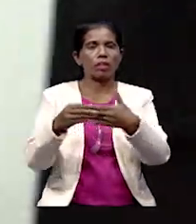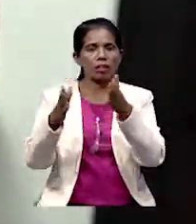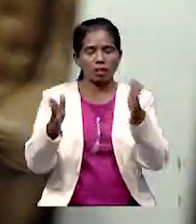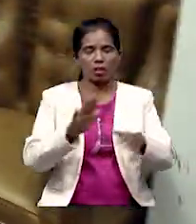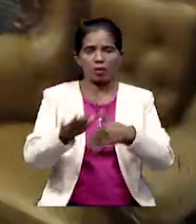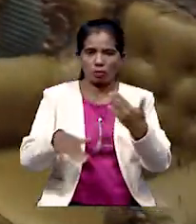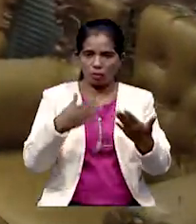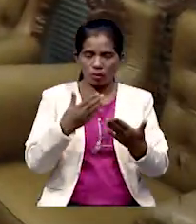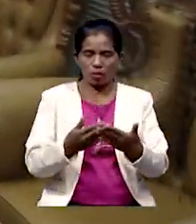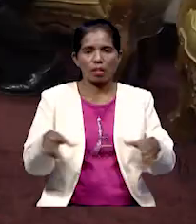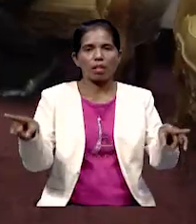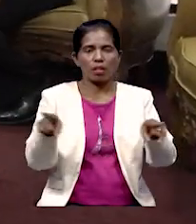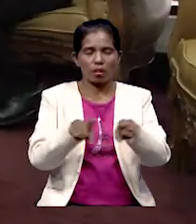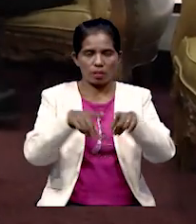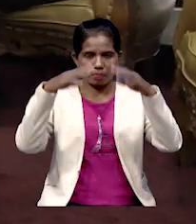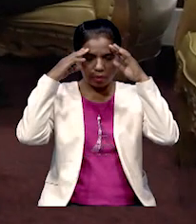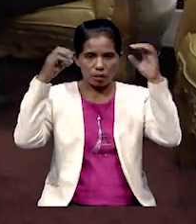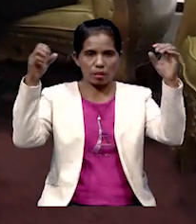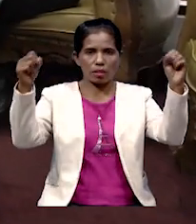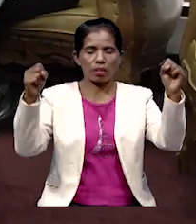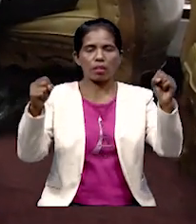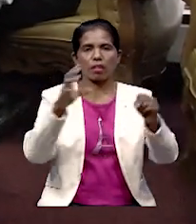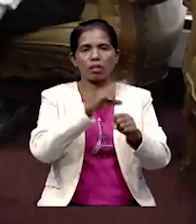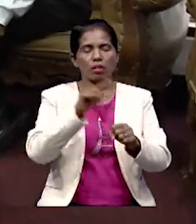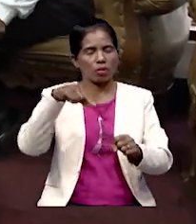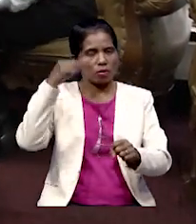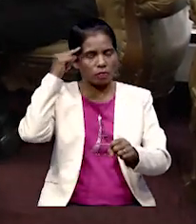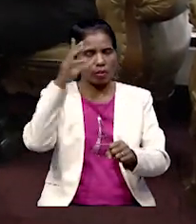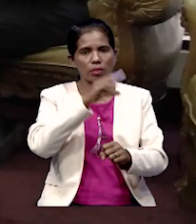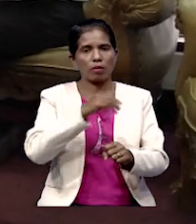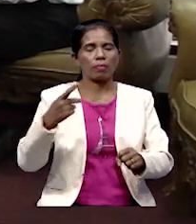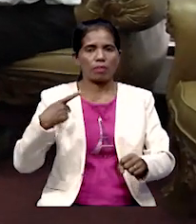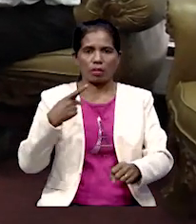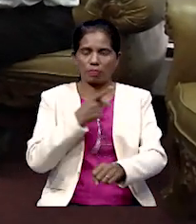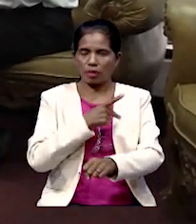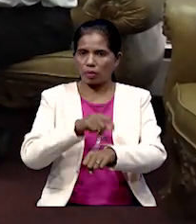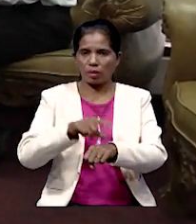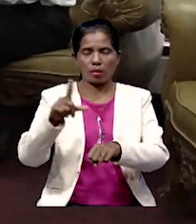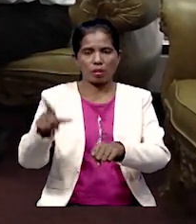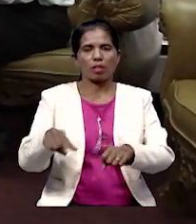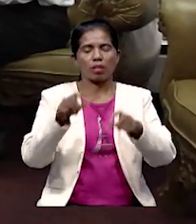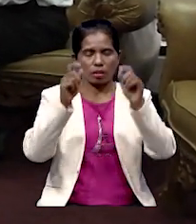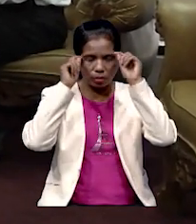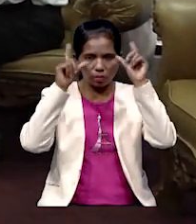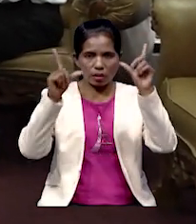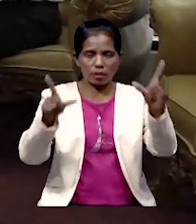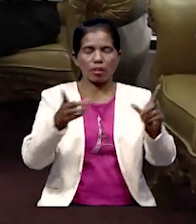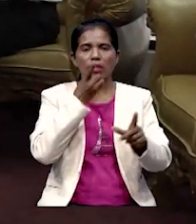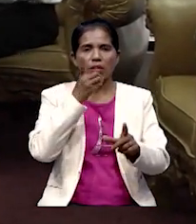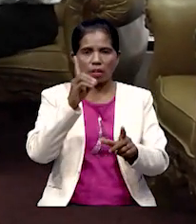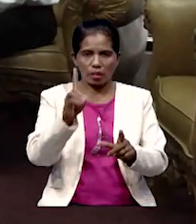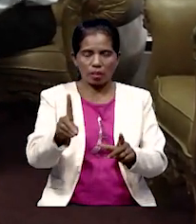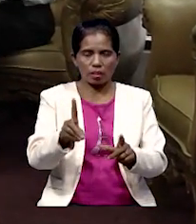soberano sira hanesang presidente republika governo ho parlamento nacional nune Timor-Leste se declara